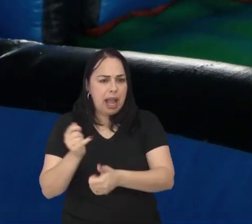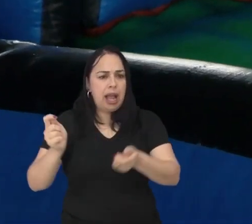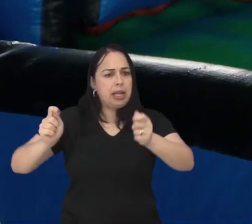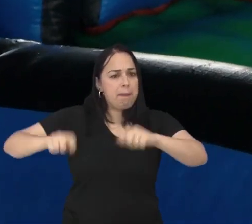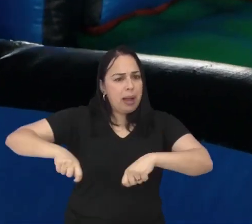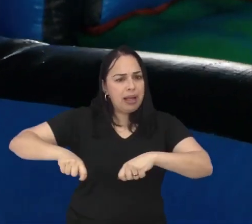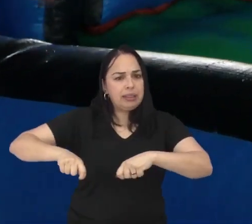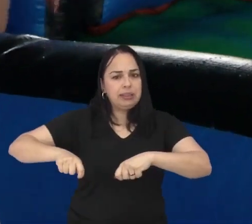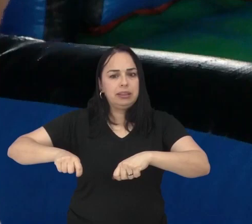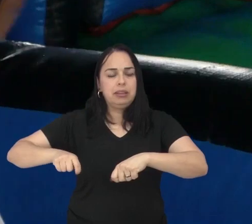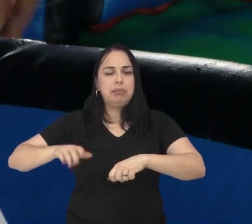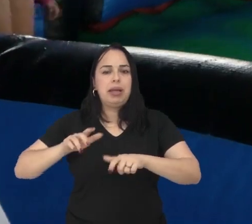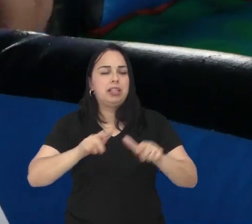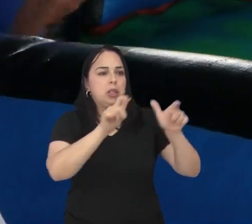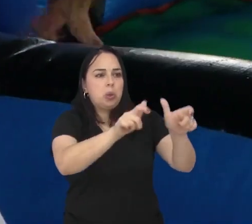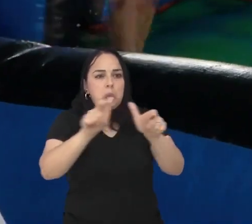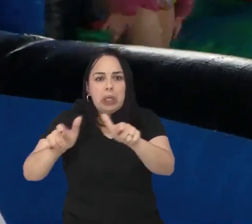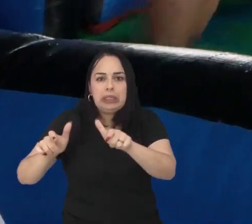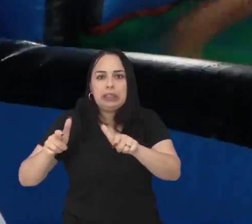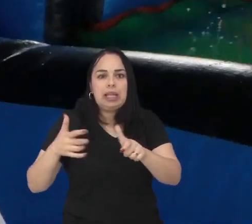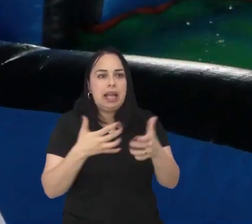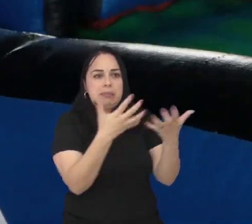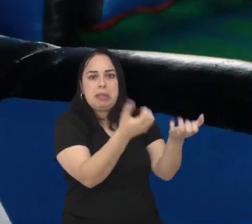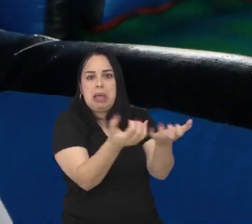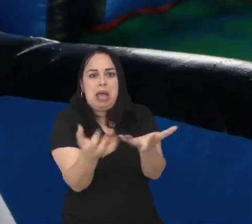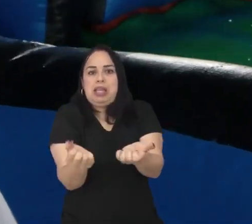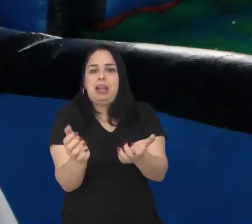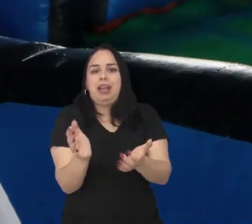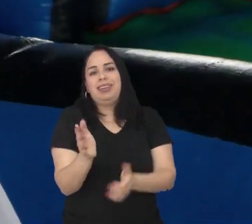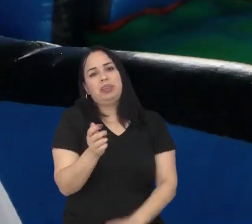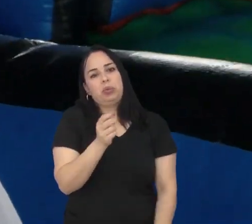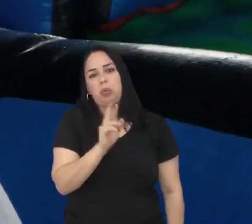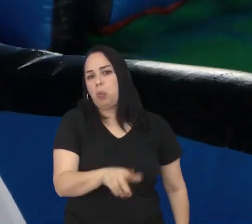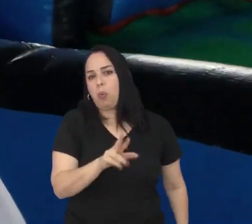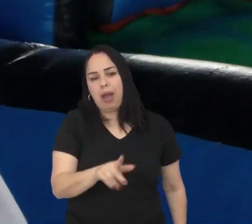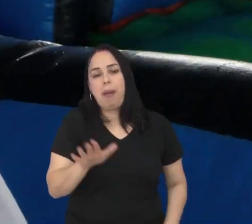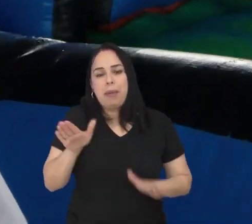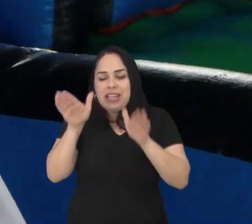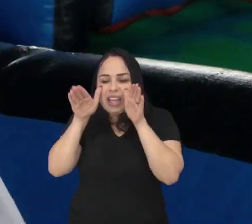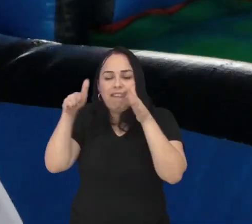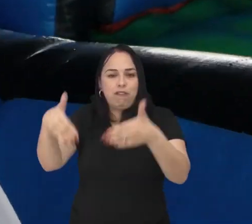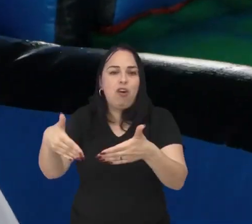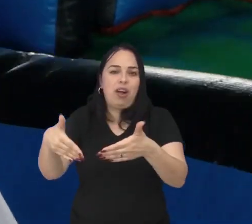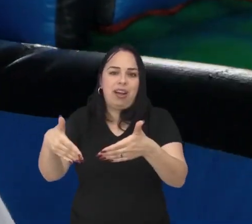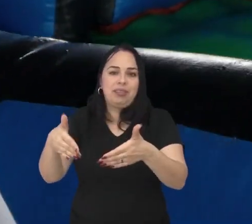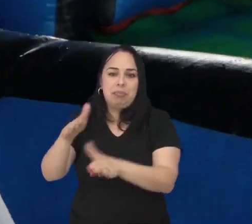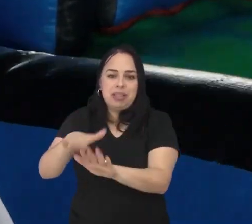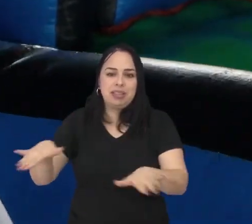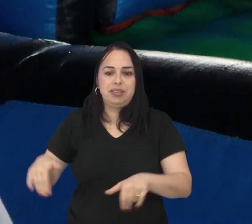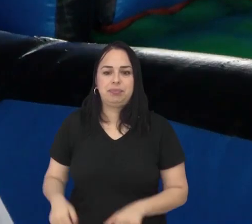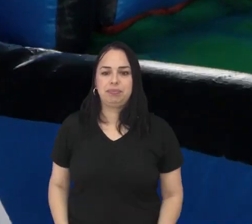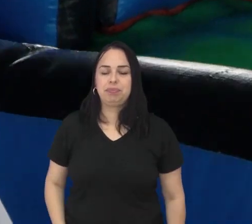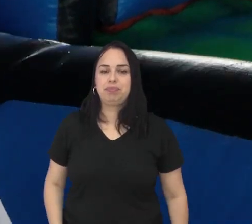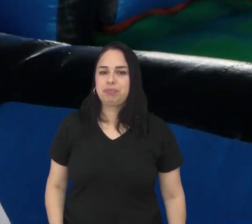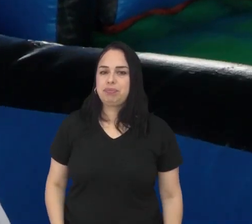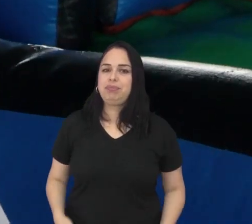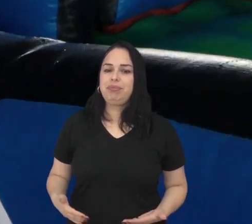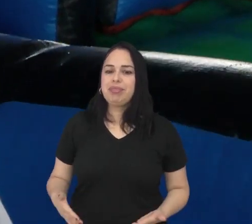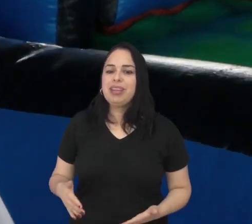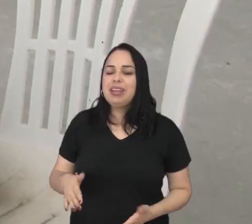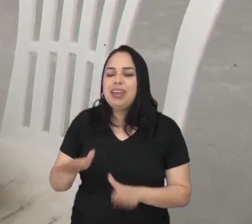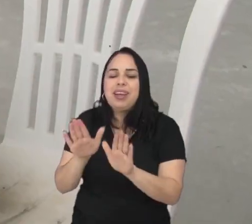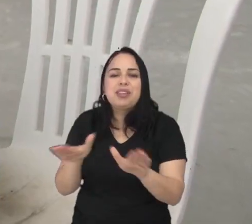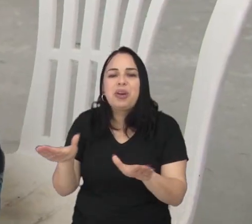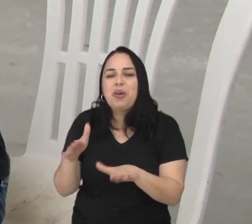também podem brincar, né? Não são em todos os lugares que eles são aceitos. Então aqui é exclusivamente para eles, é bem legal